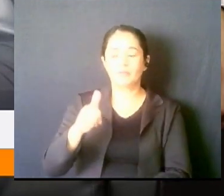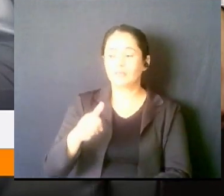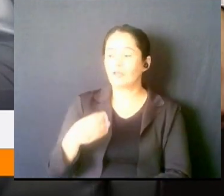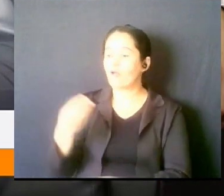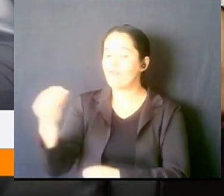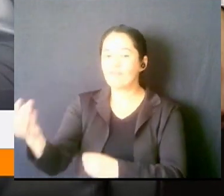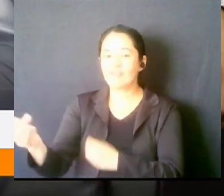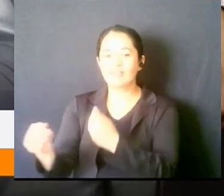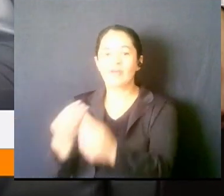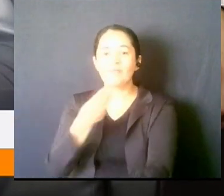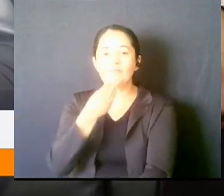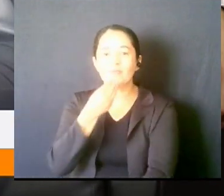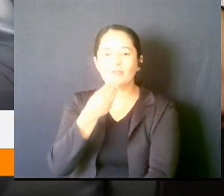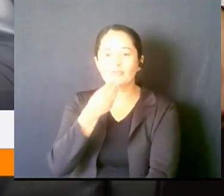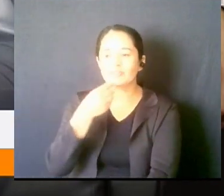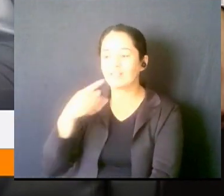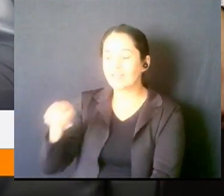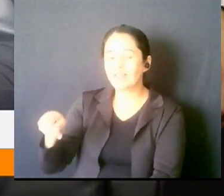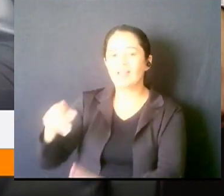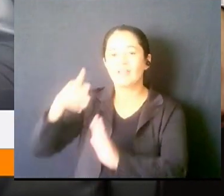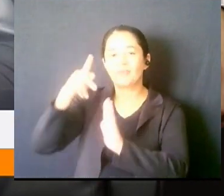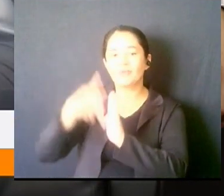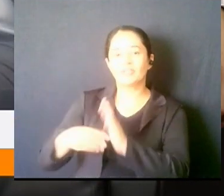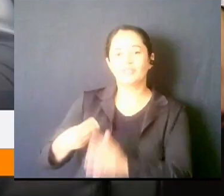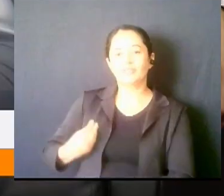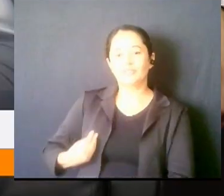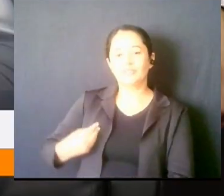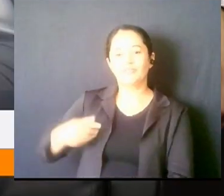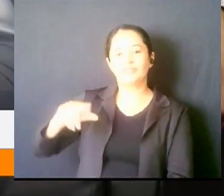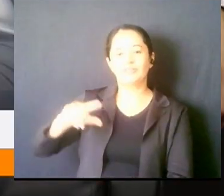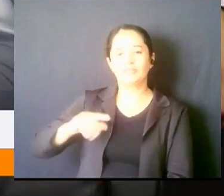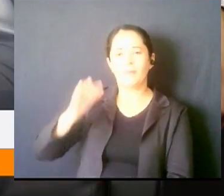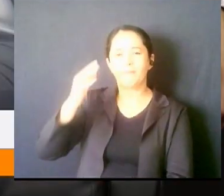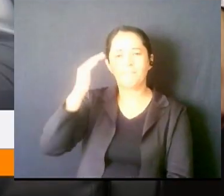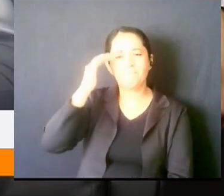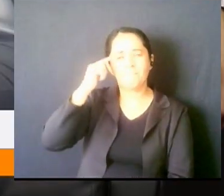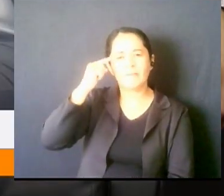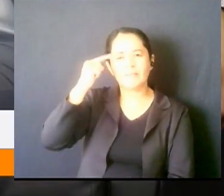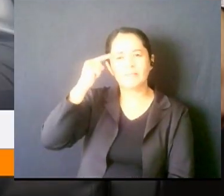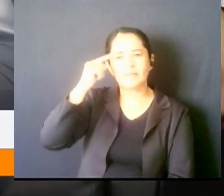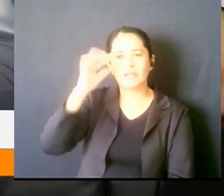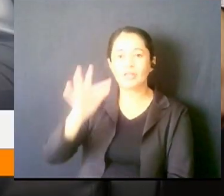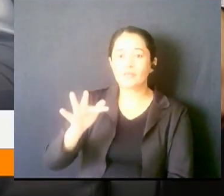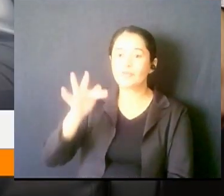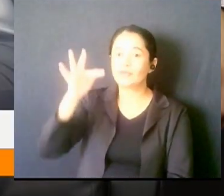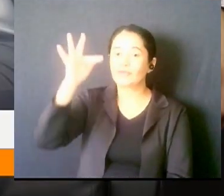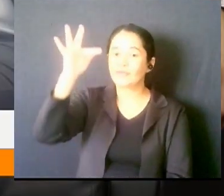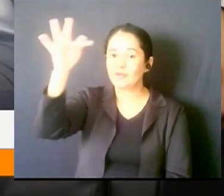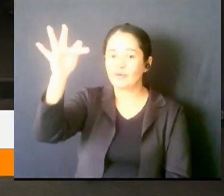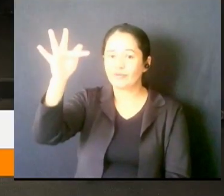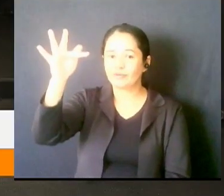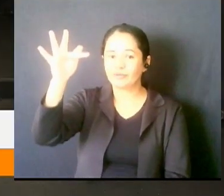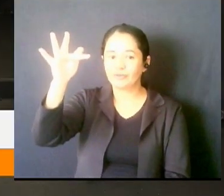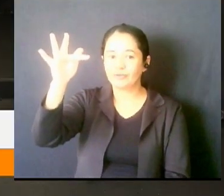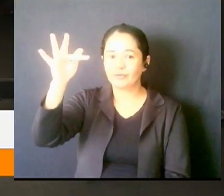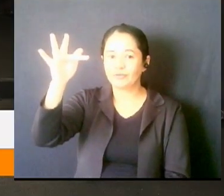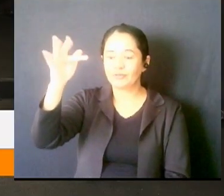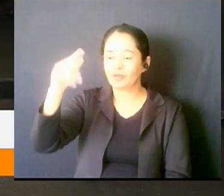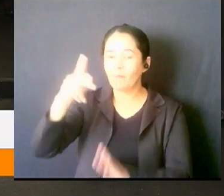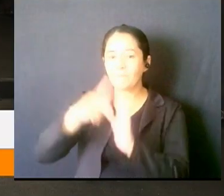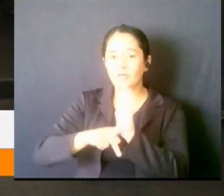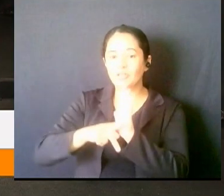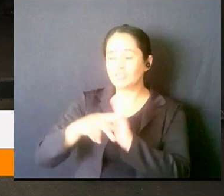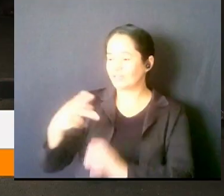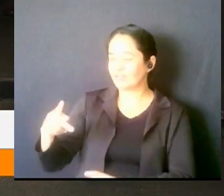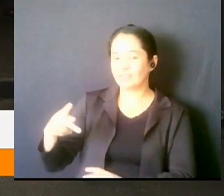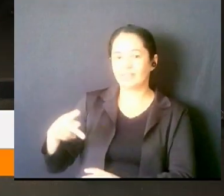um projeto de vida, pensar no futuro. E que o projeto dela não seja isso que o Rodolfo falou. Exato. O único projeto